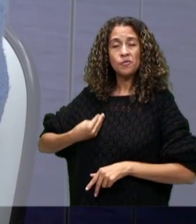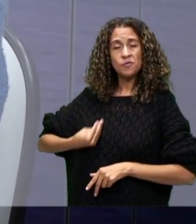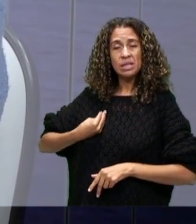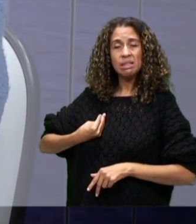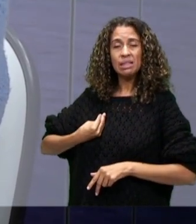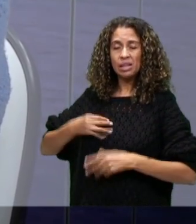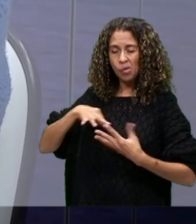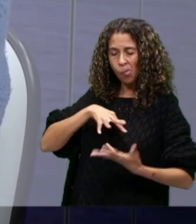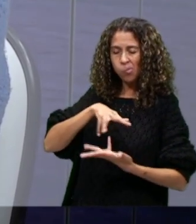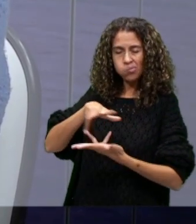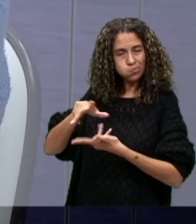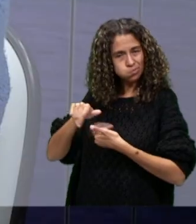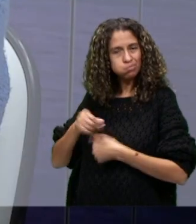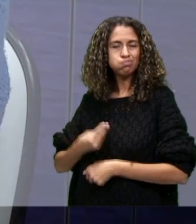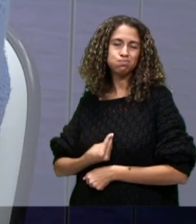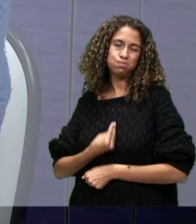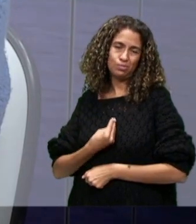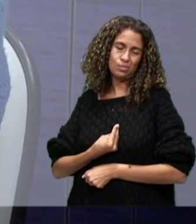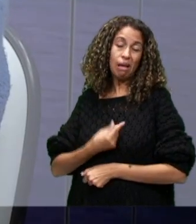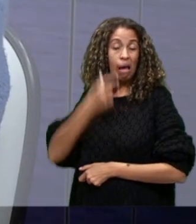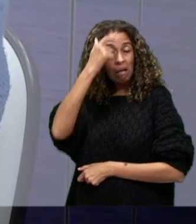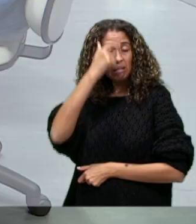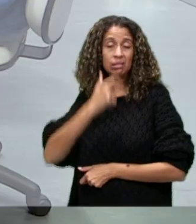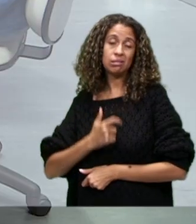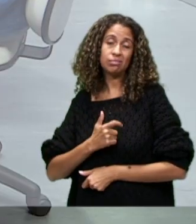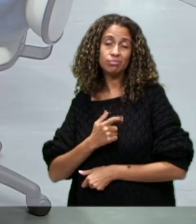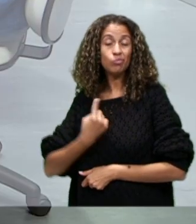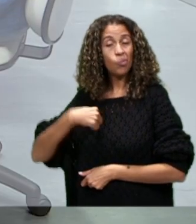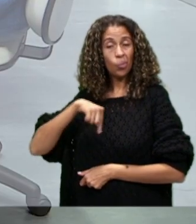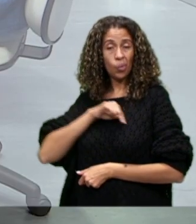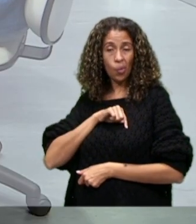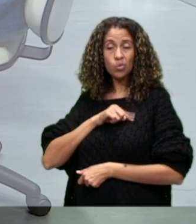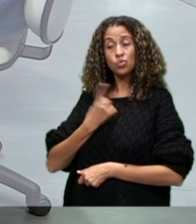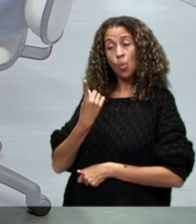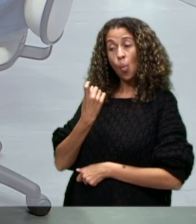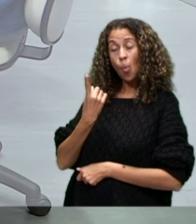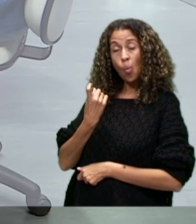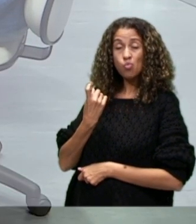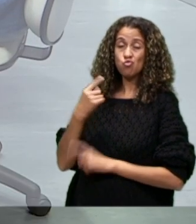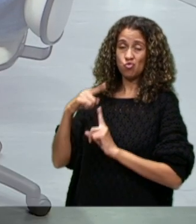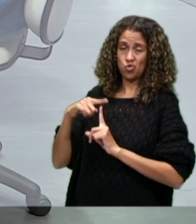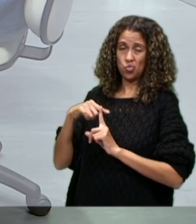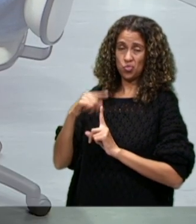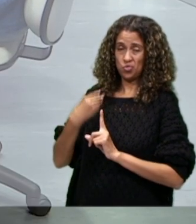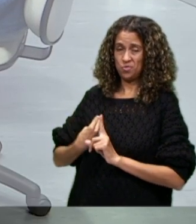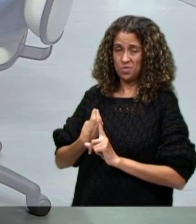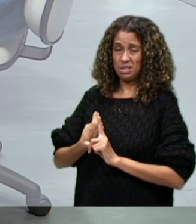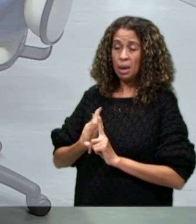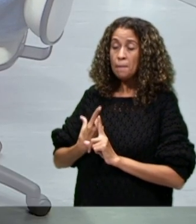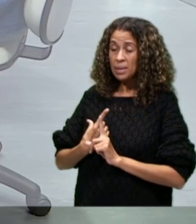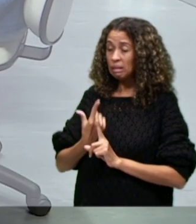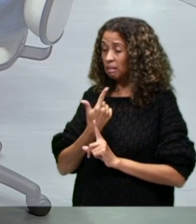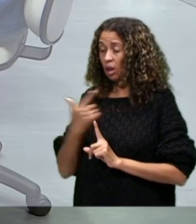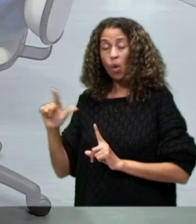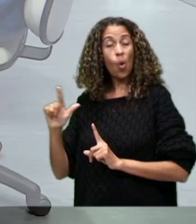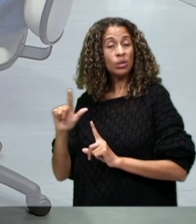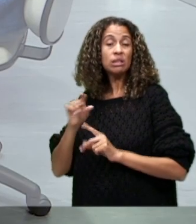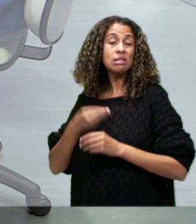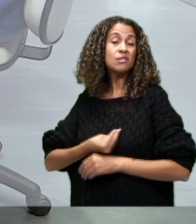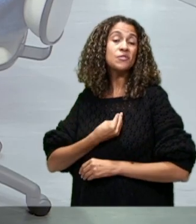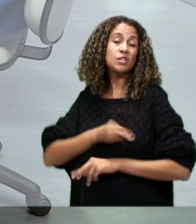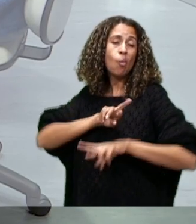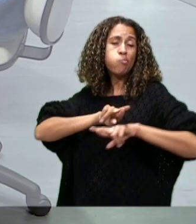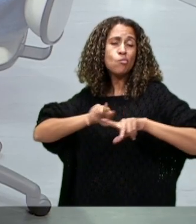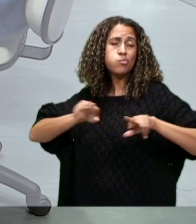no mundo, né? Que não é... Né? Nós somos uma espécie, né, nesse planeta, mas tem várias outras formas de você